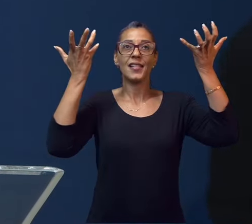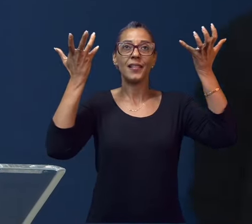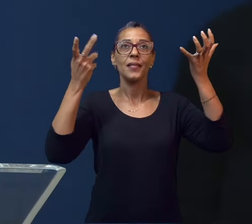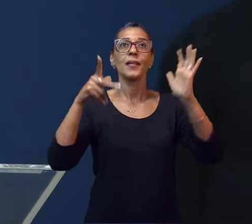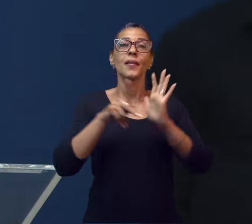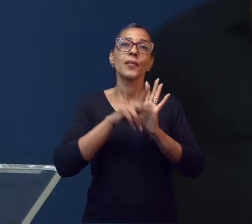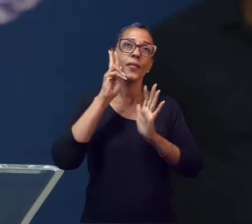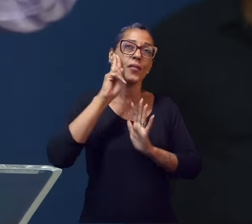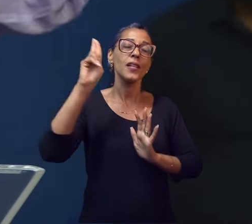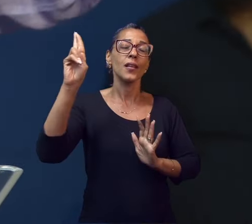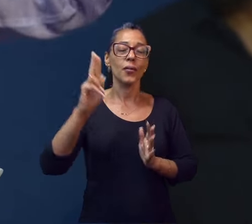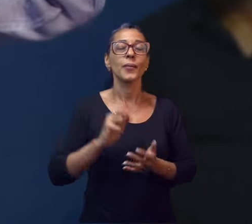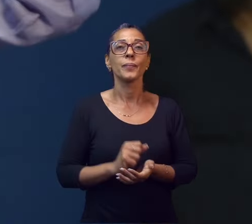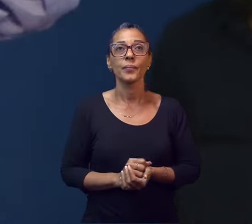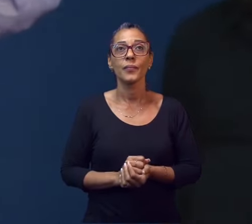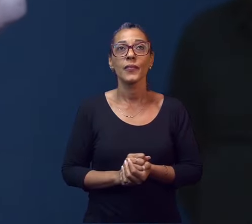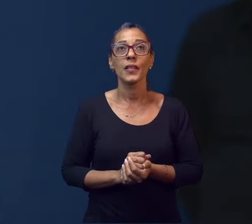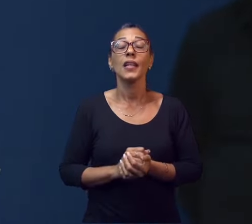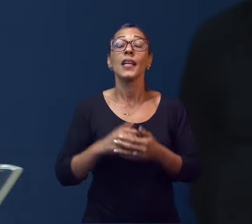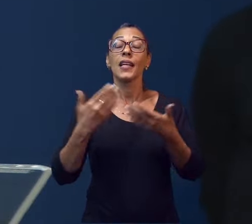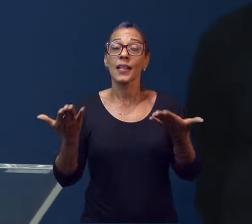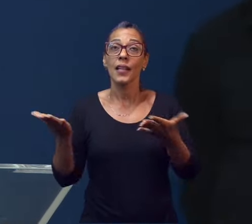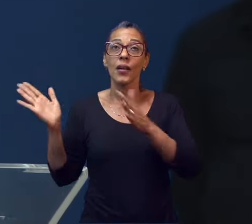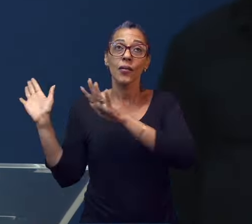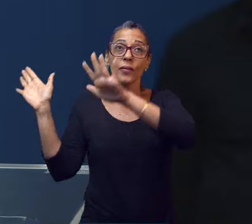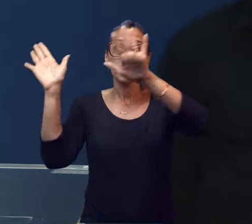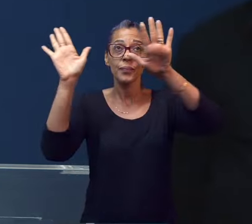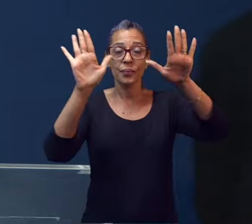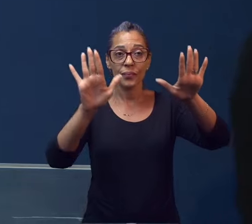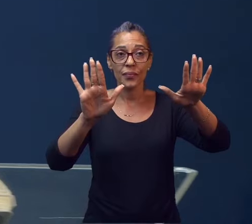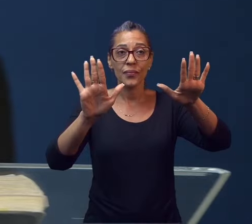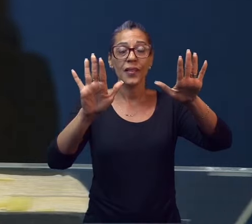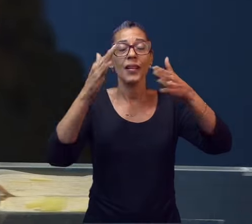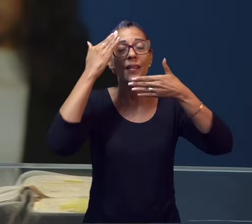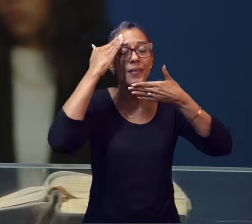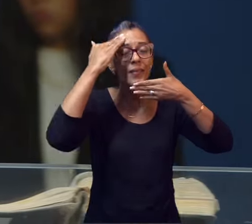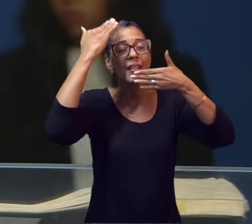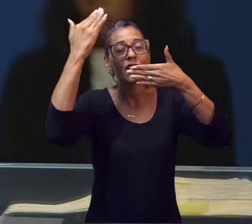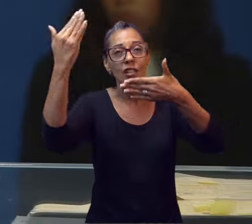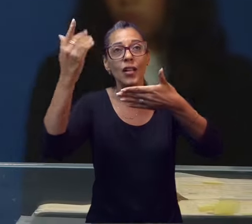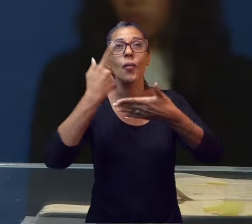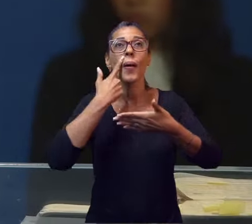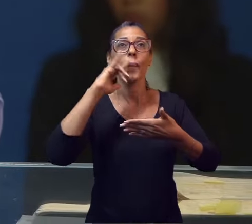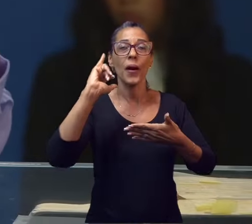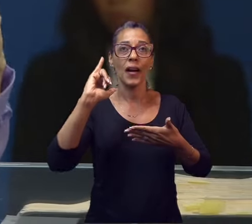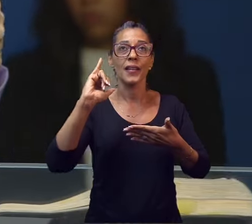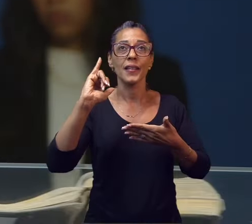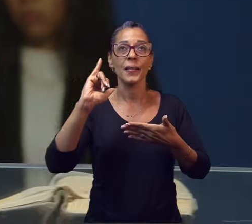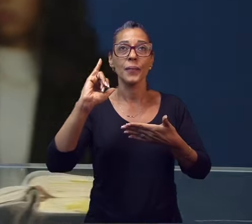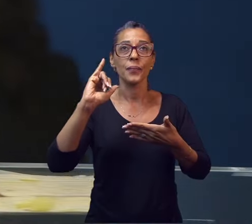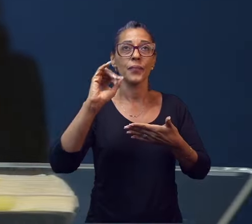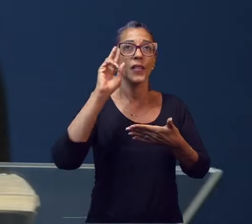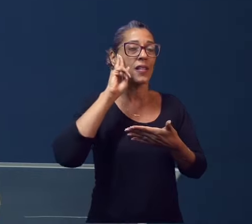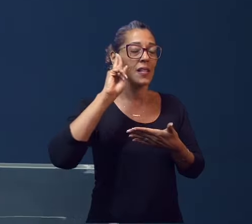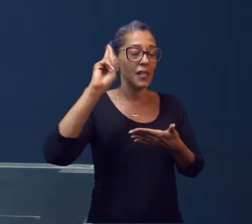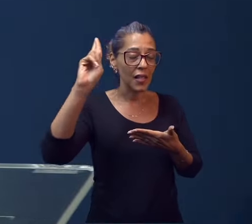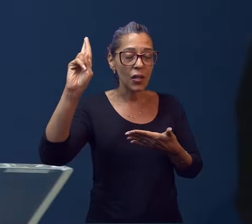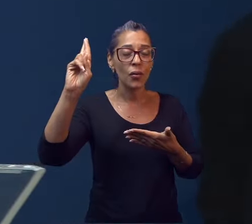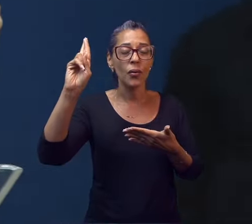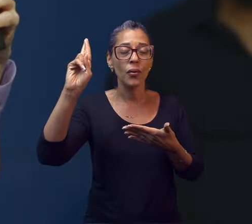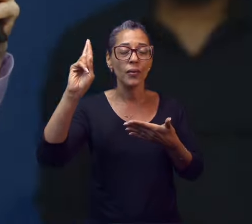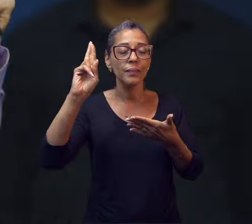que você estendesse as suas mãos para Karem gratidão ao pai para consagrar os elementos senhor aqui está